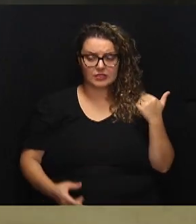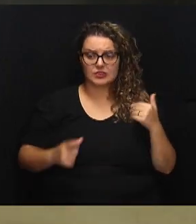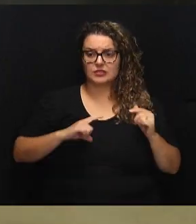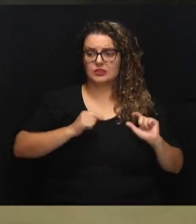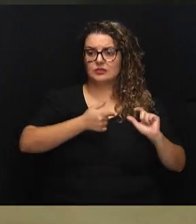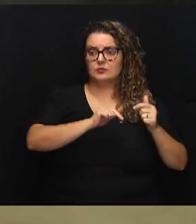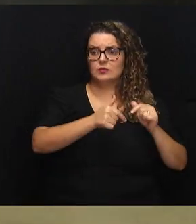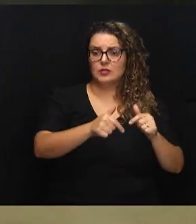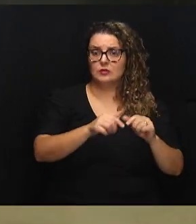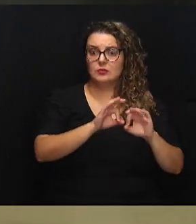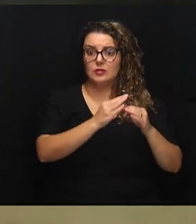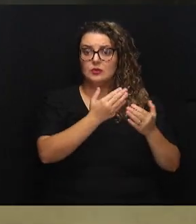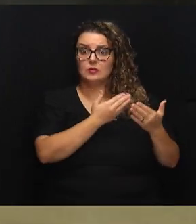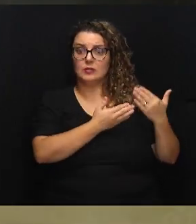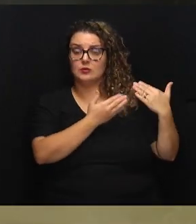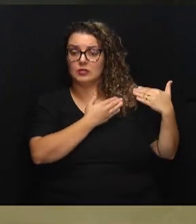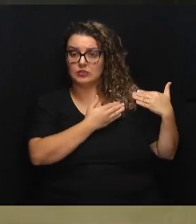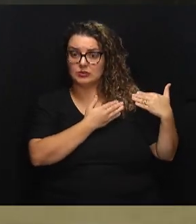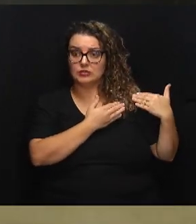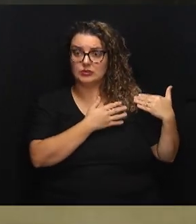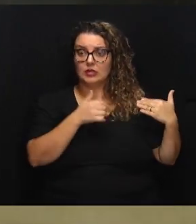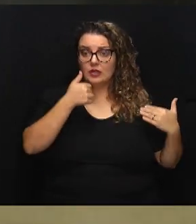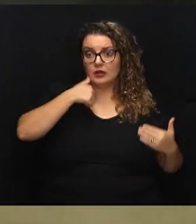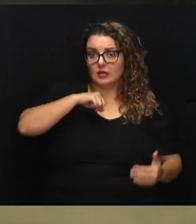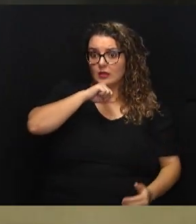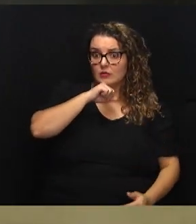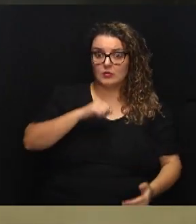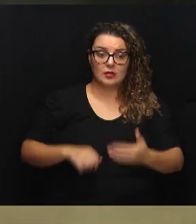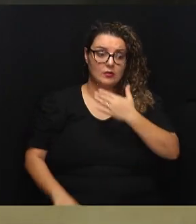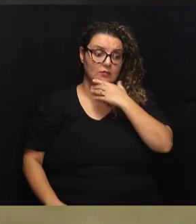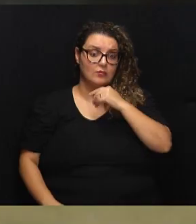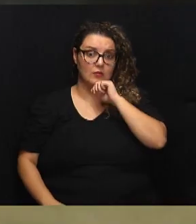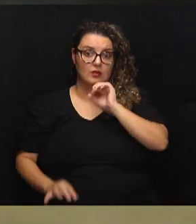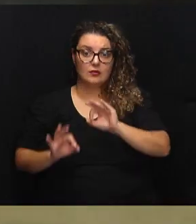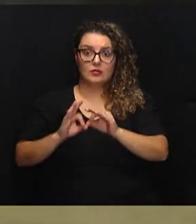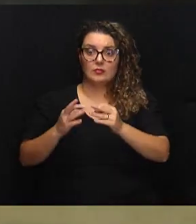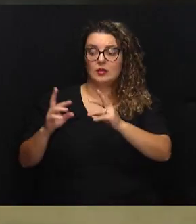tradição de família, né? Aí a mãe, o pai, a família